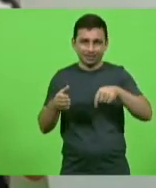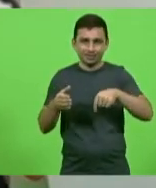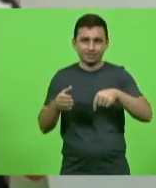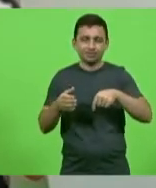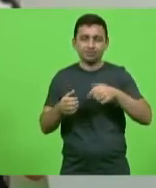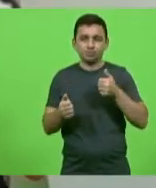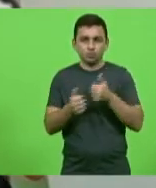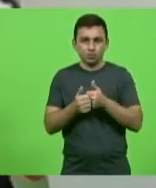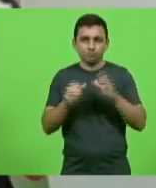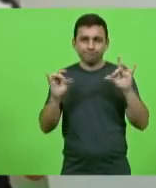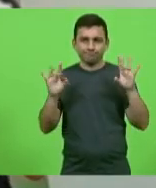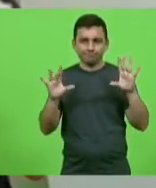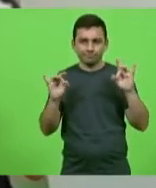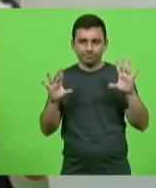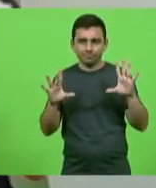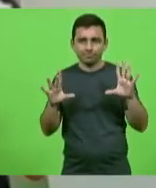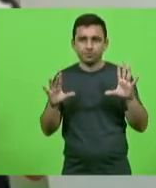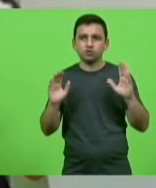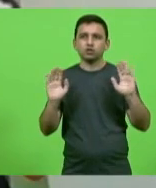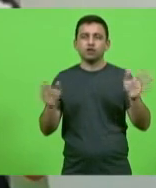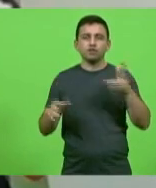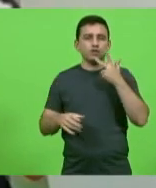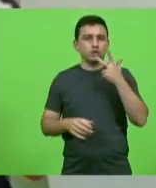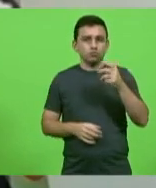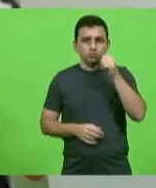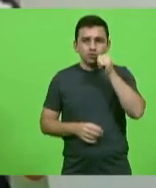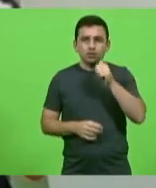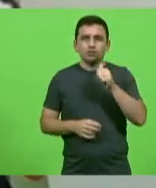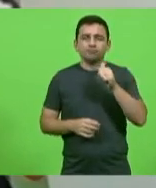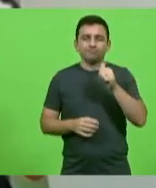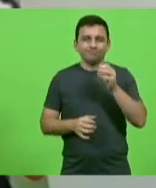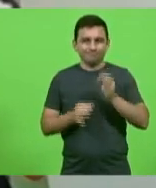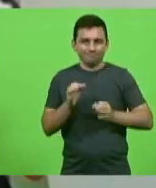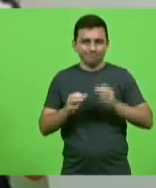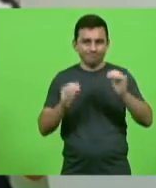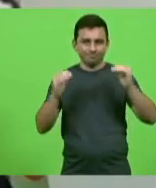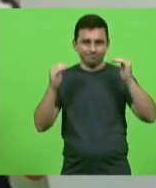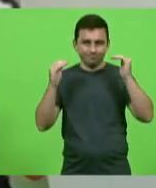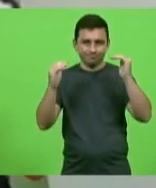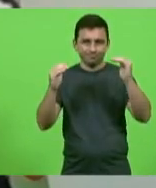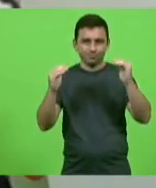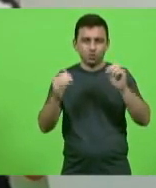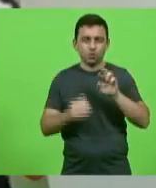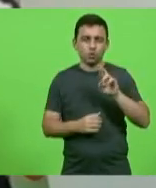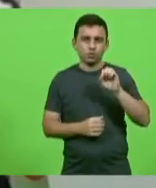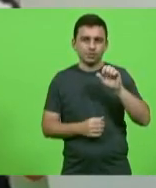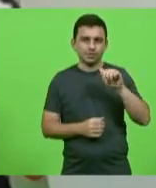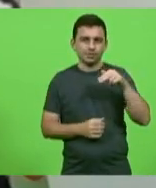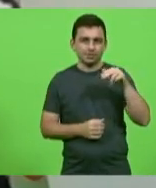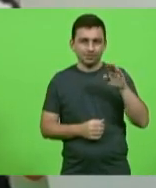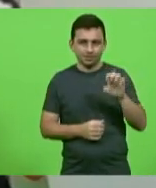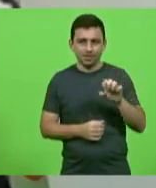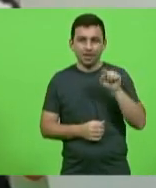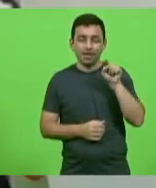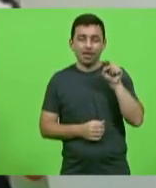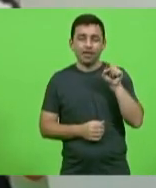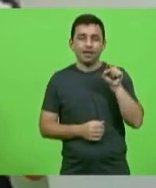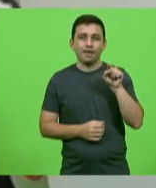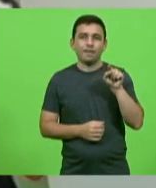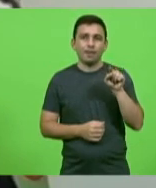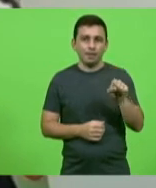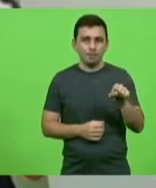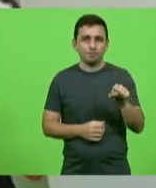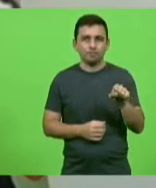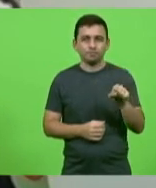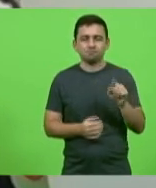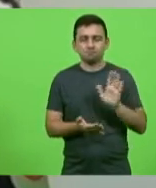muito bem relatado pela excelentíssima senhora desembargadora Rosane Portella Wolff a quem